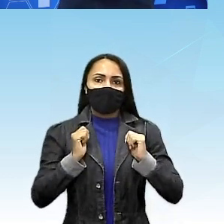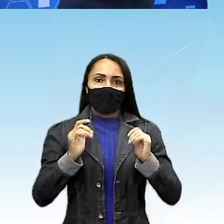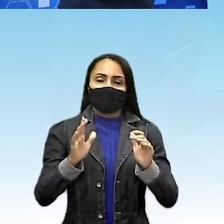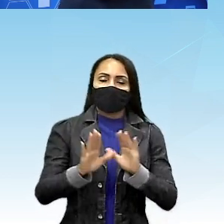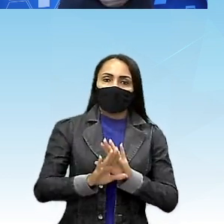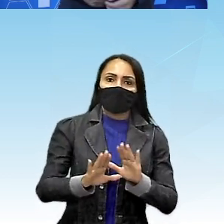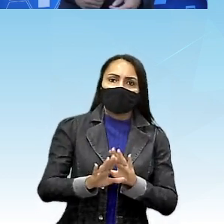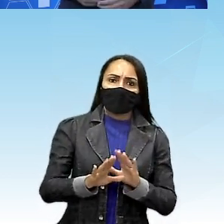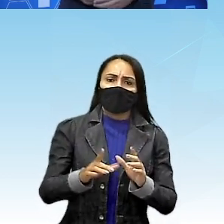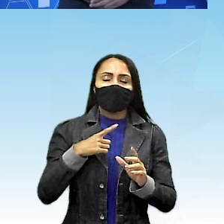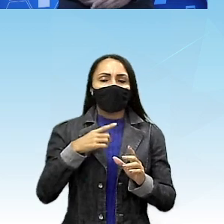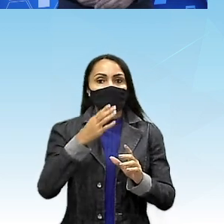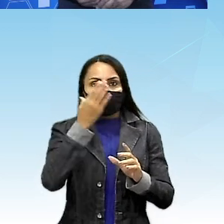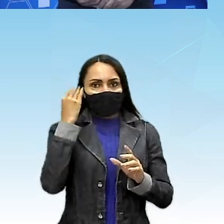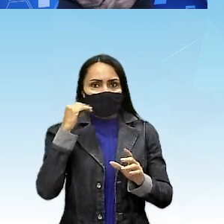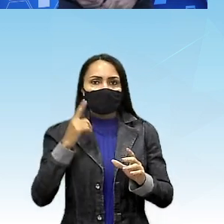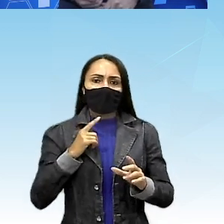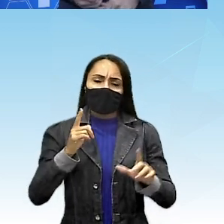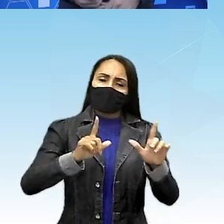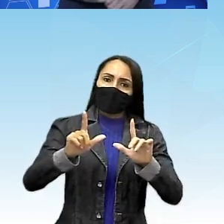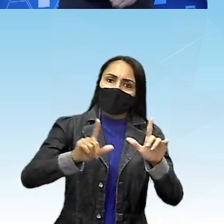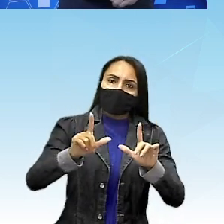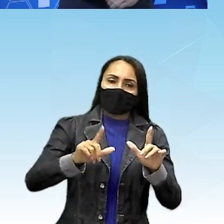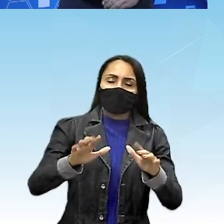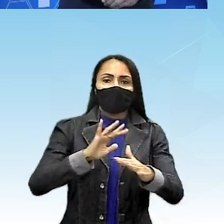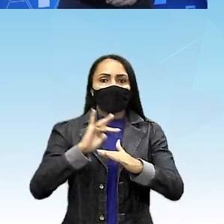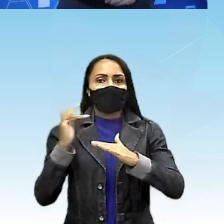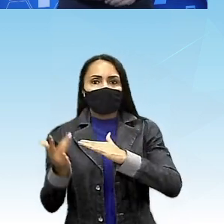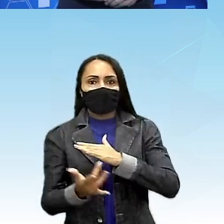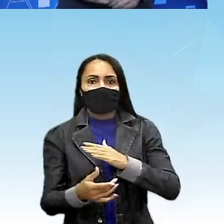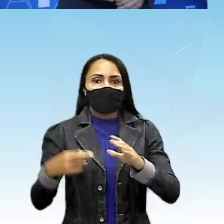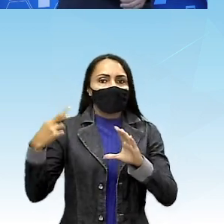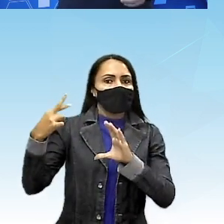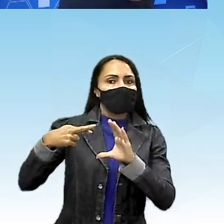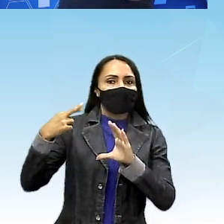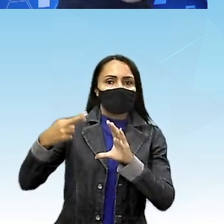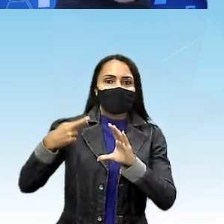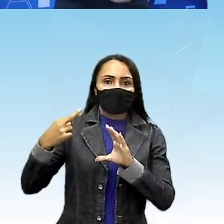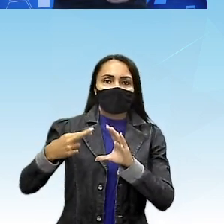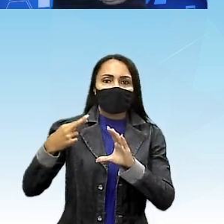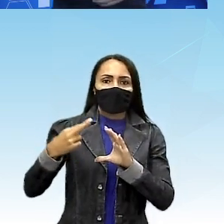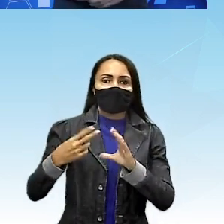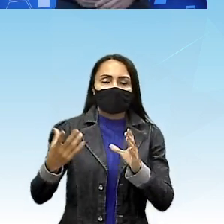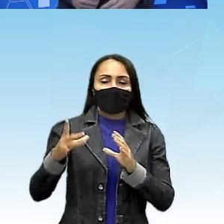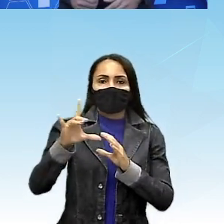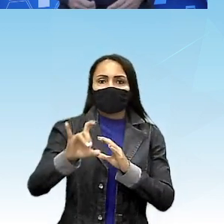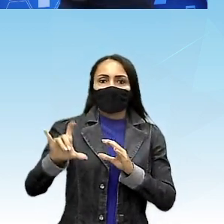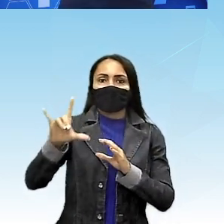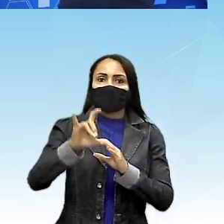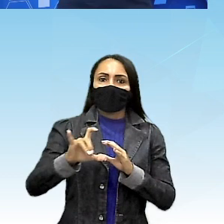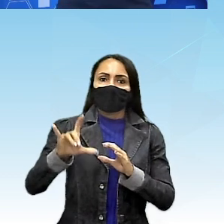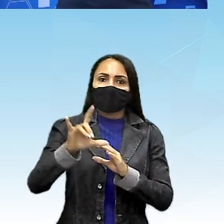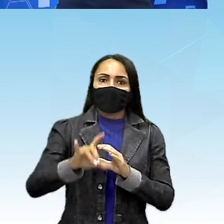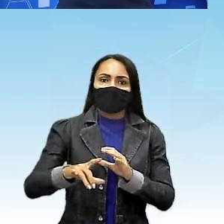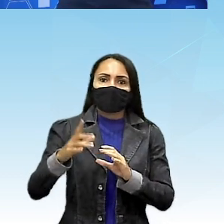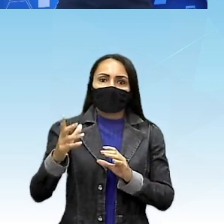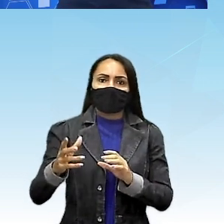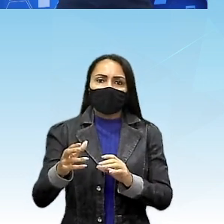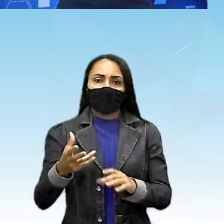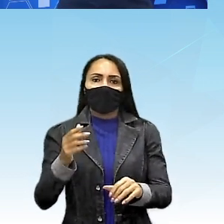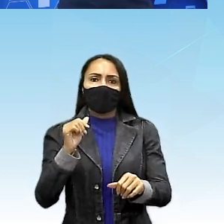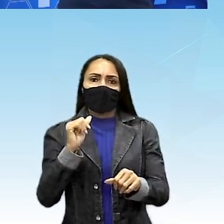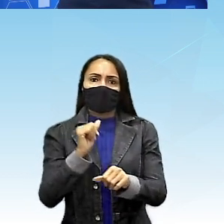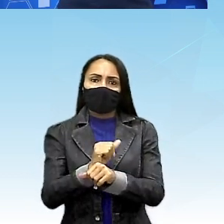estar plugados nas nossas redes sociais. Instagram, Robertão na transmissão, tudo junto, sem acento. Se eu parar em alguma